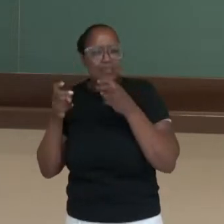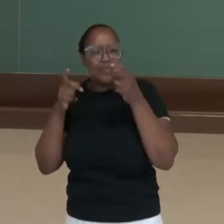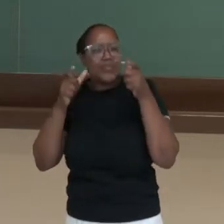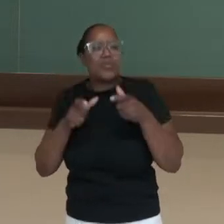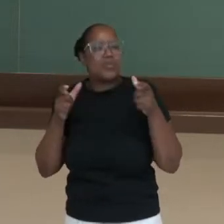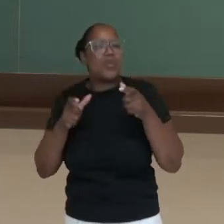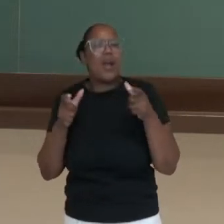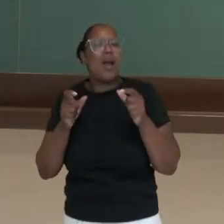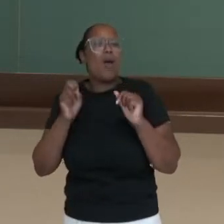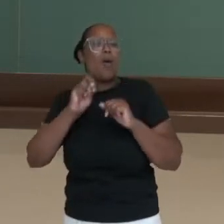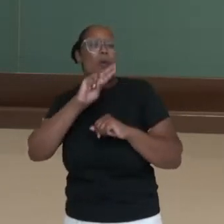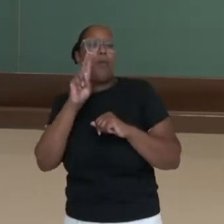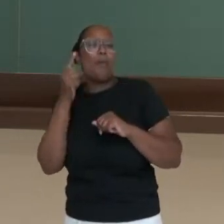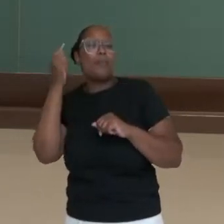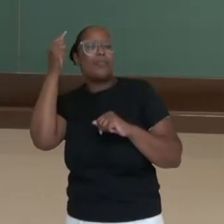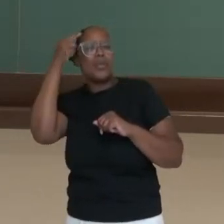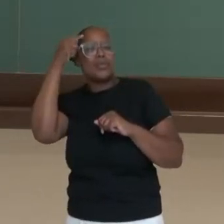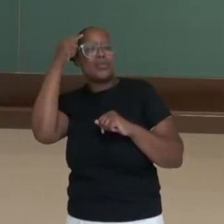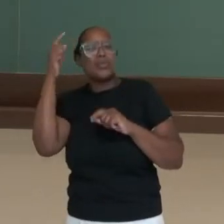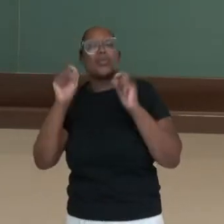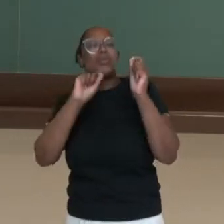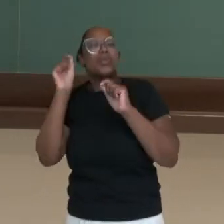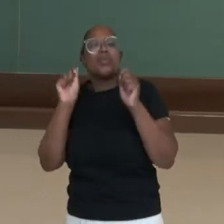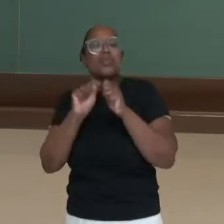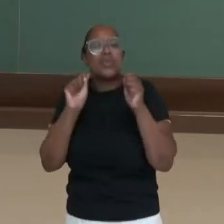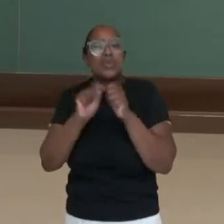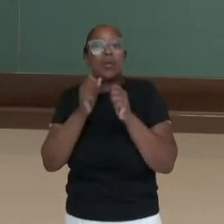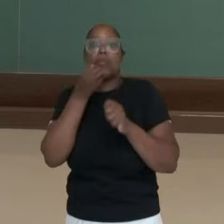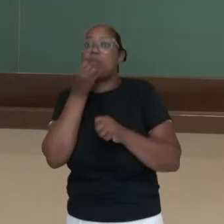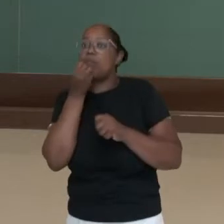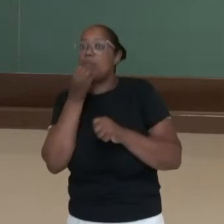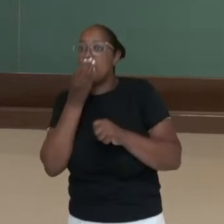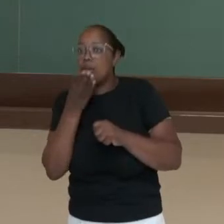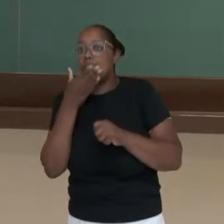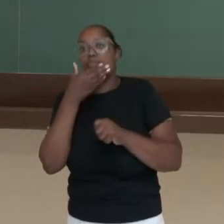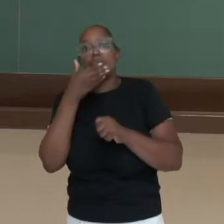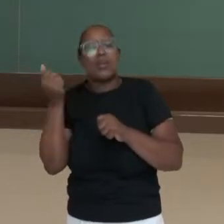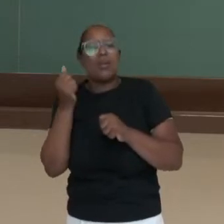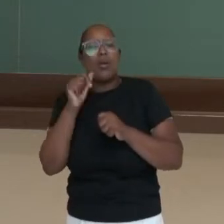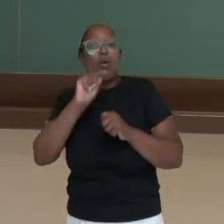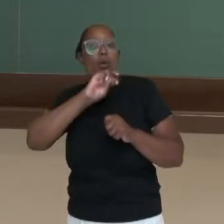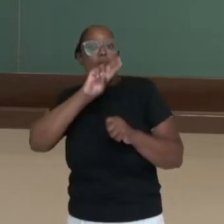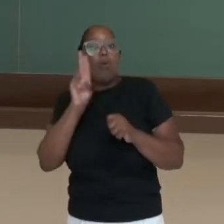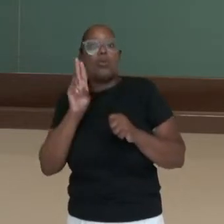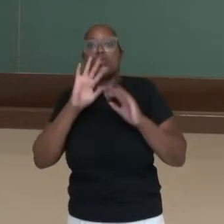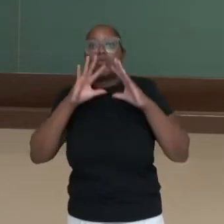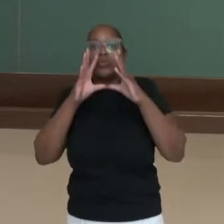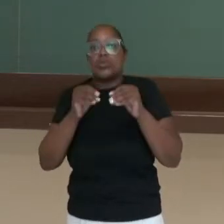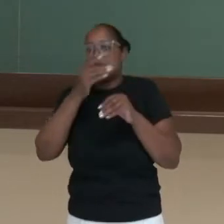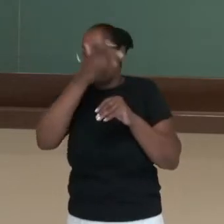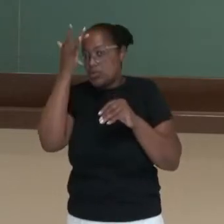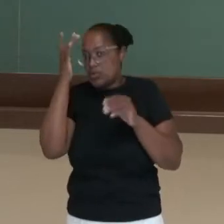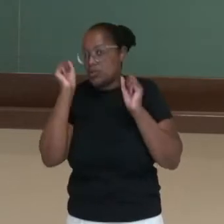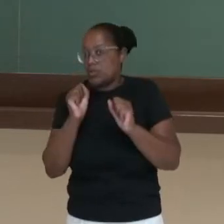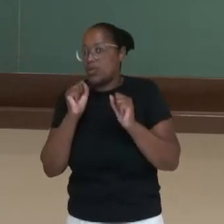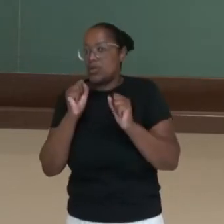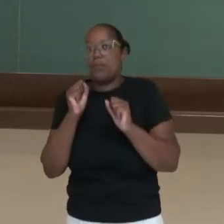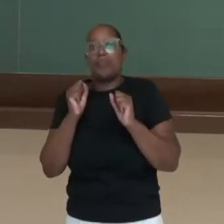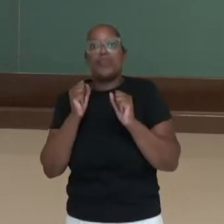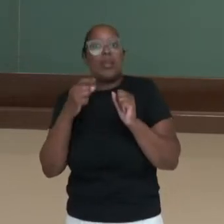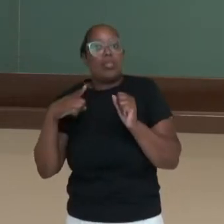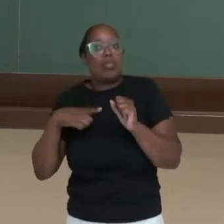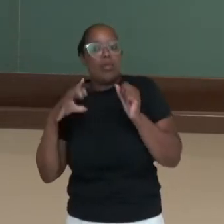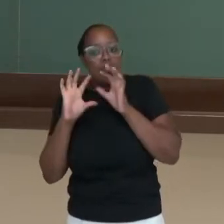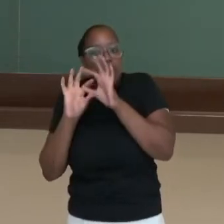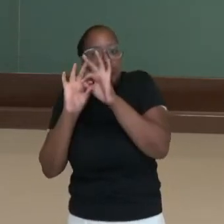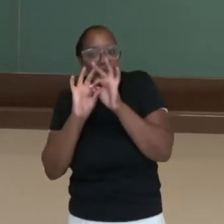que eu vou fazer para o bem, para o melhor, o que eu vou fazer para que todos nós possamos viver aqui de maneira